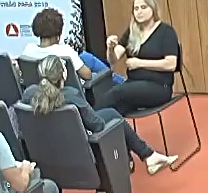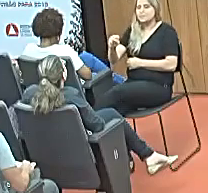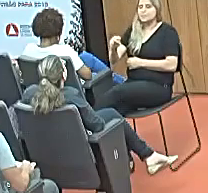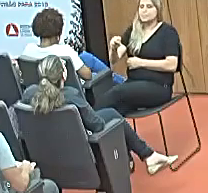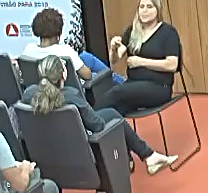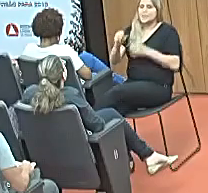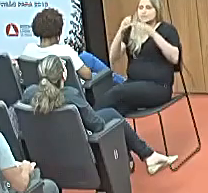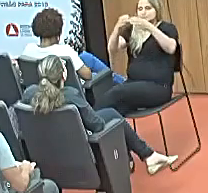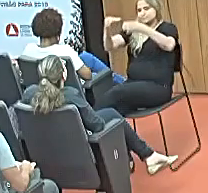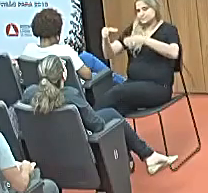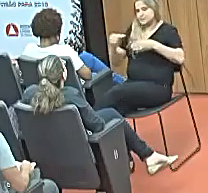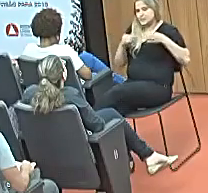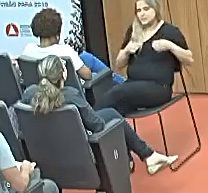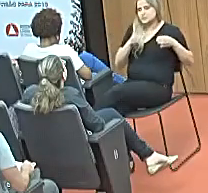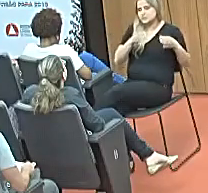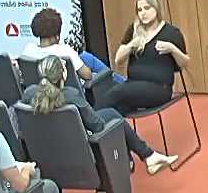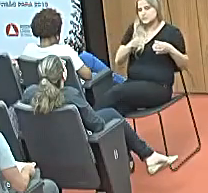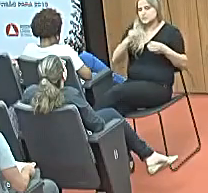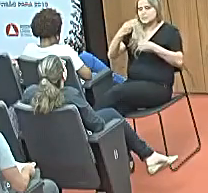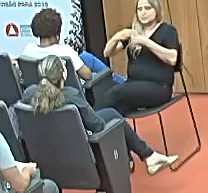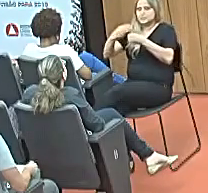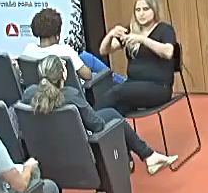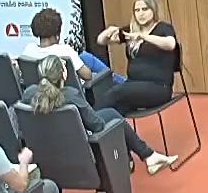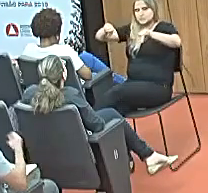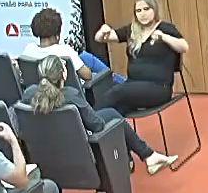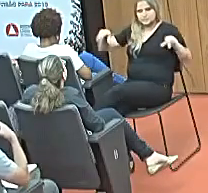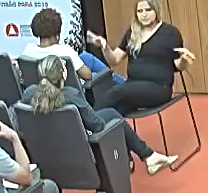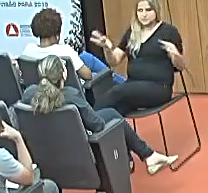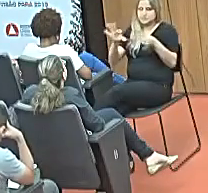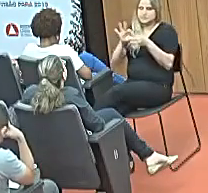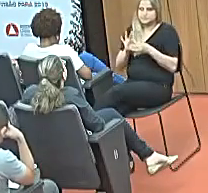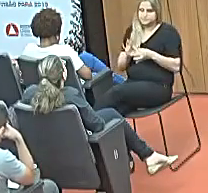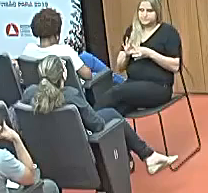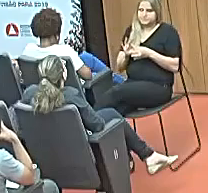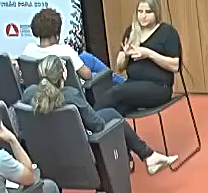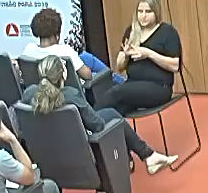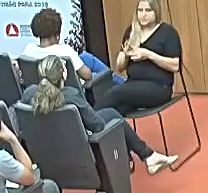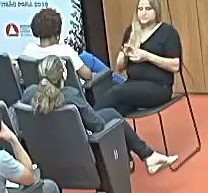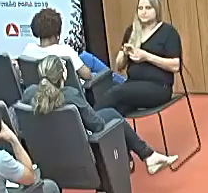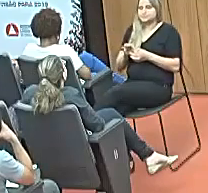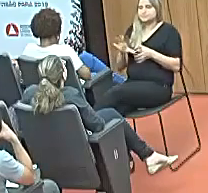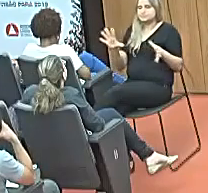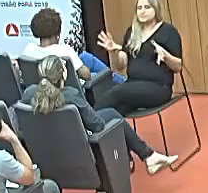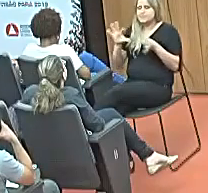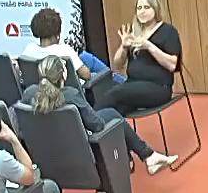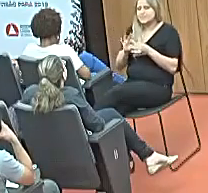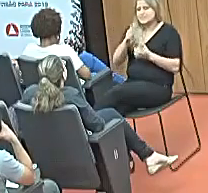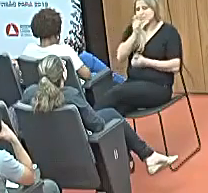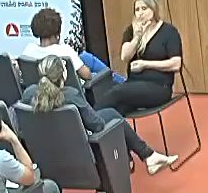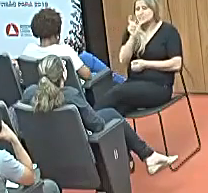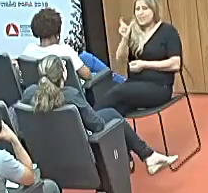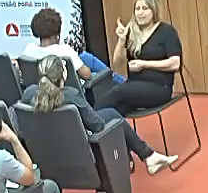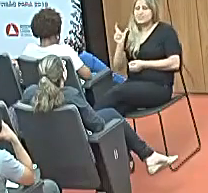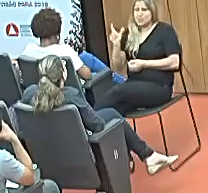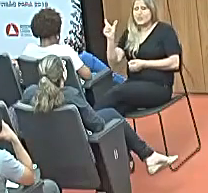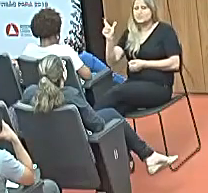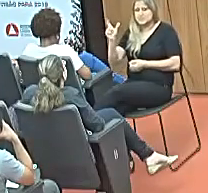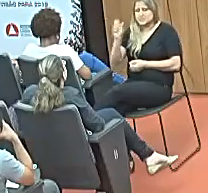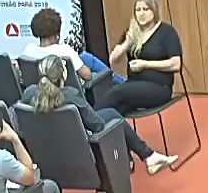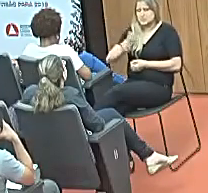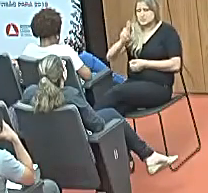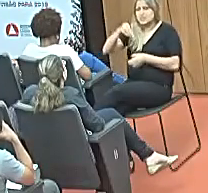metropolitana para promover a tão sonhada integração tarifária do sistema metropolitano de transporte com o sistema municipal